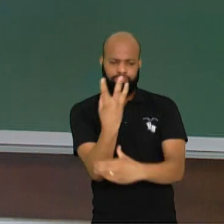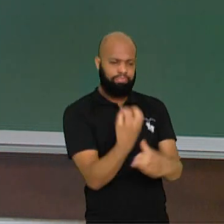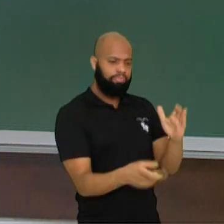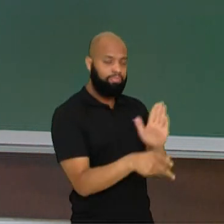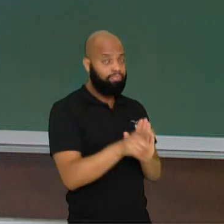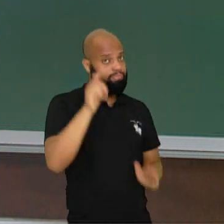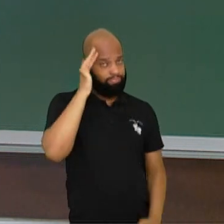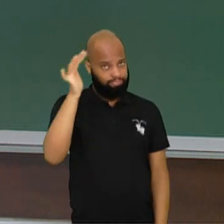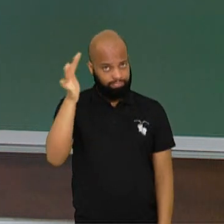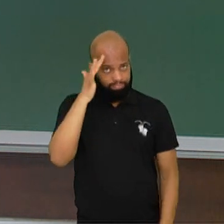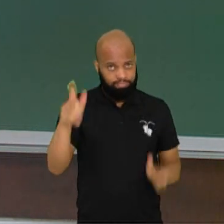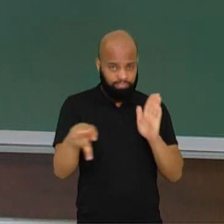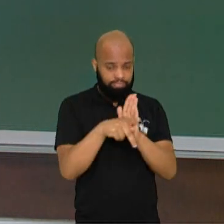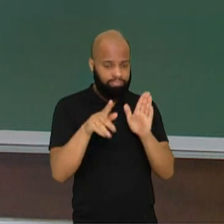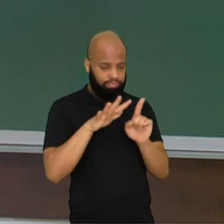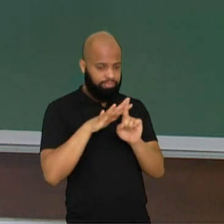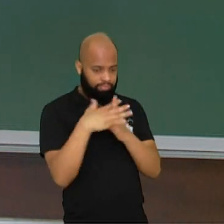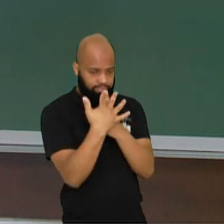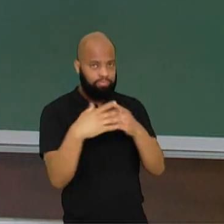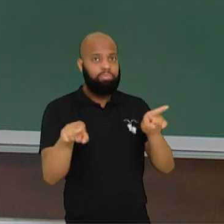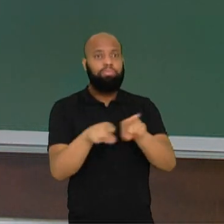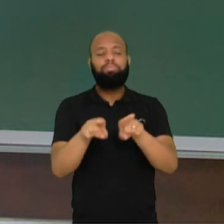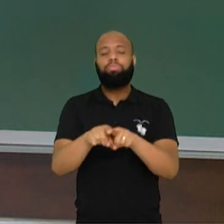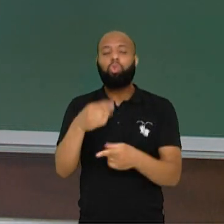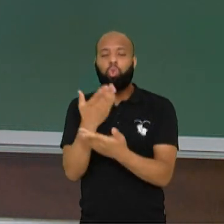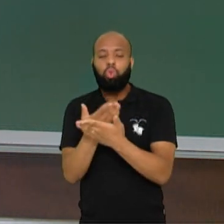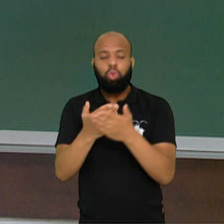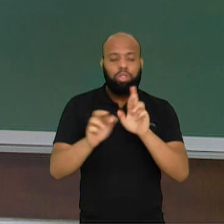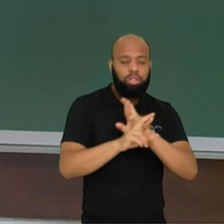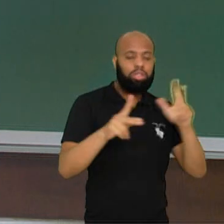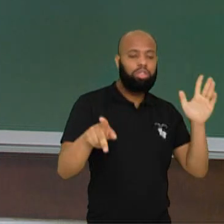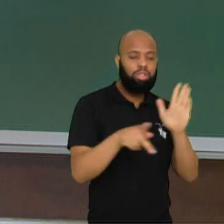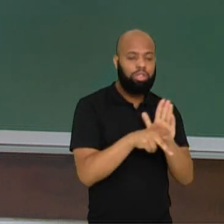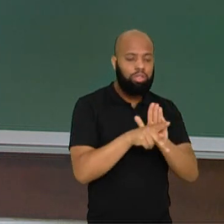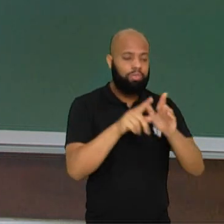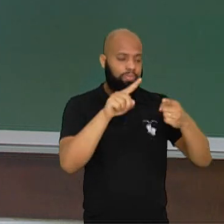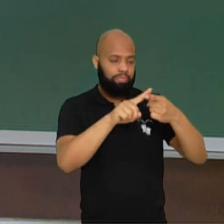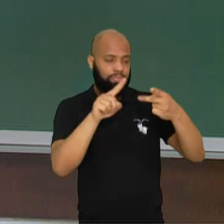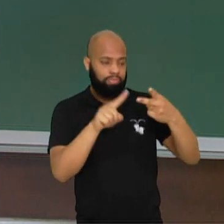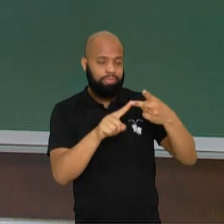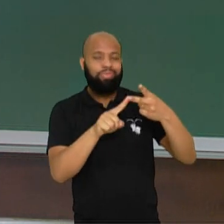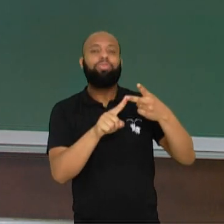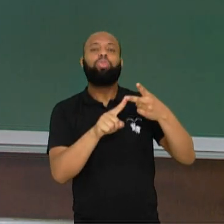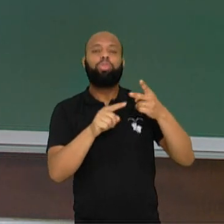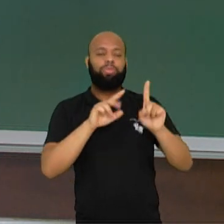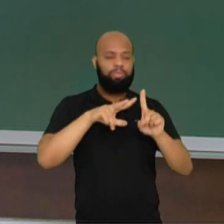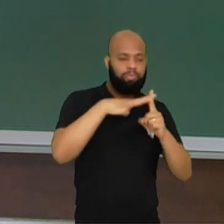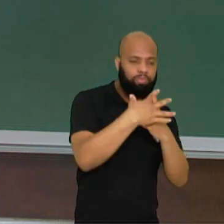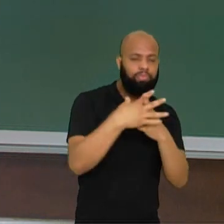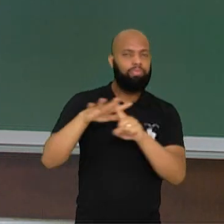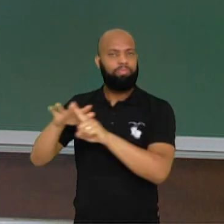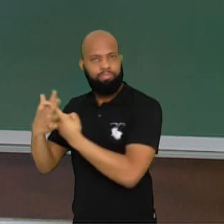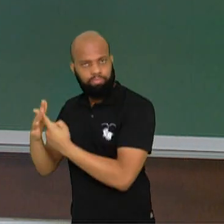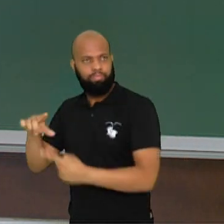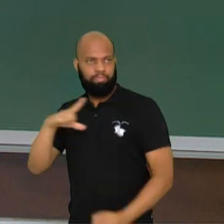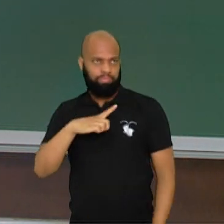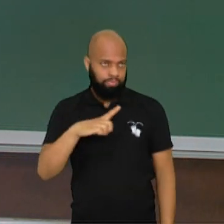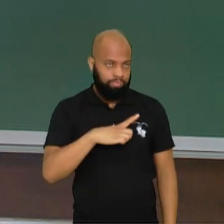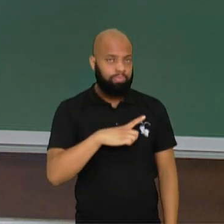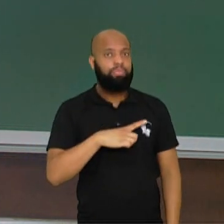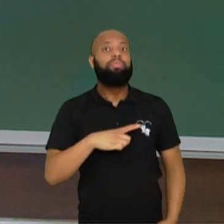das teorias socialistas, diferenciamos socialismo utópico e socialismo científico,